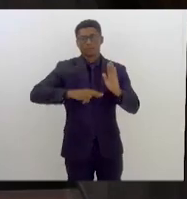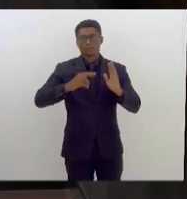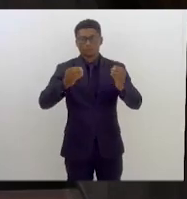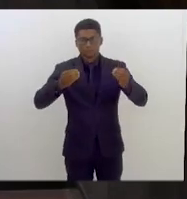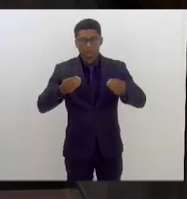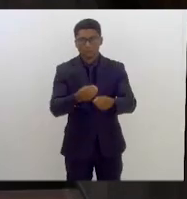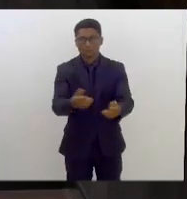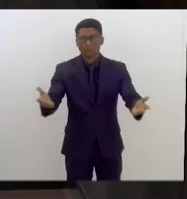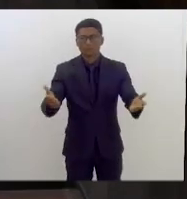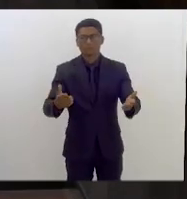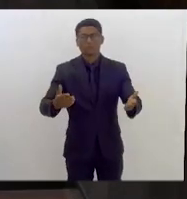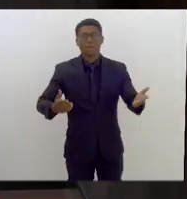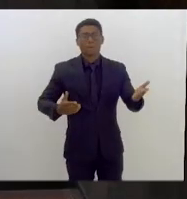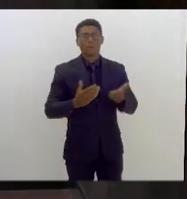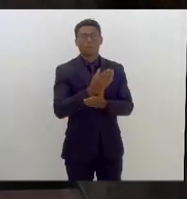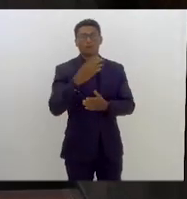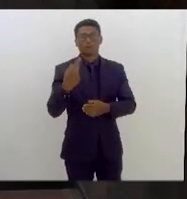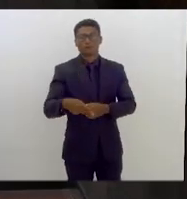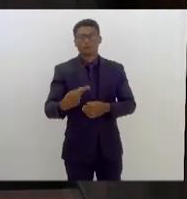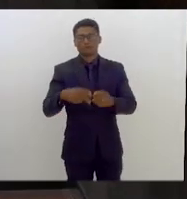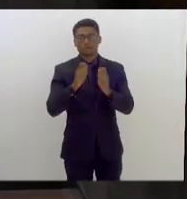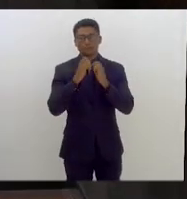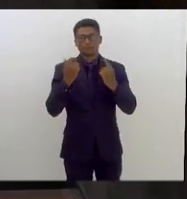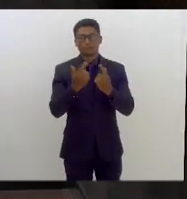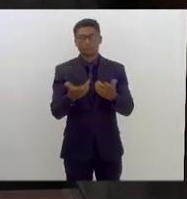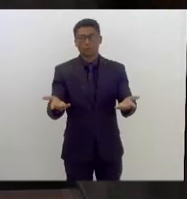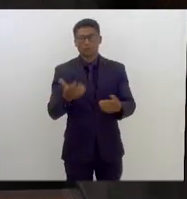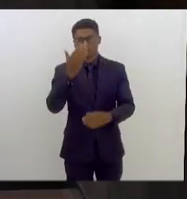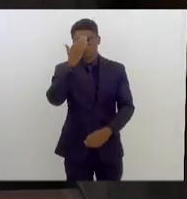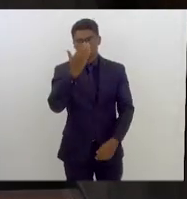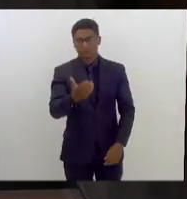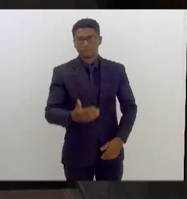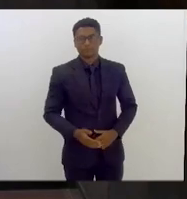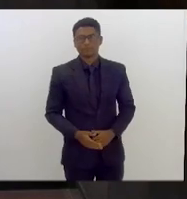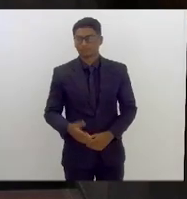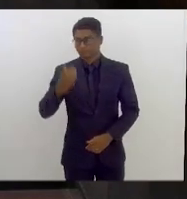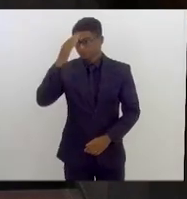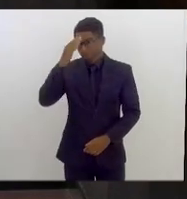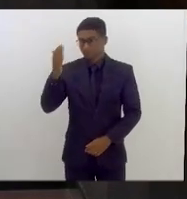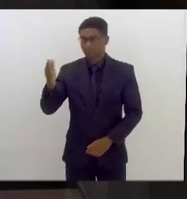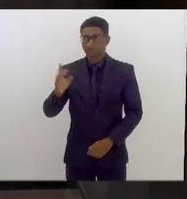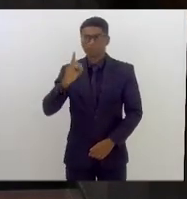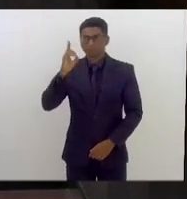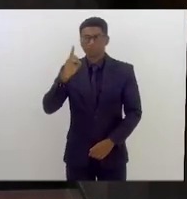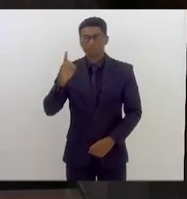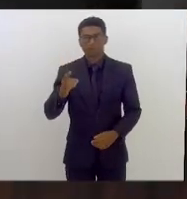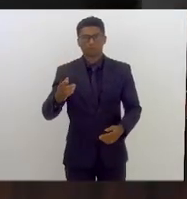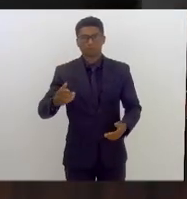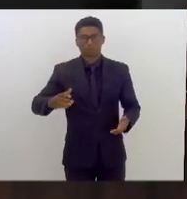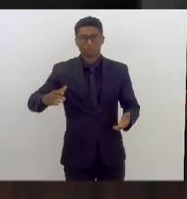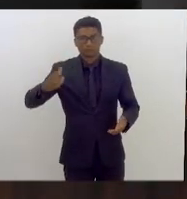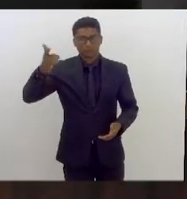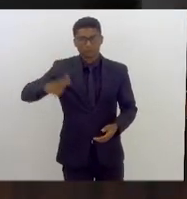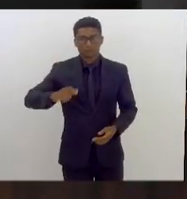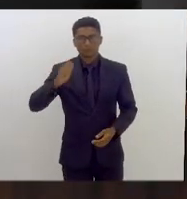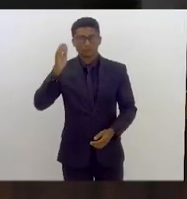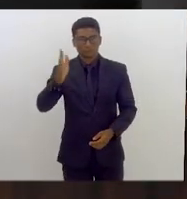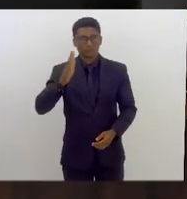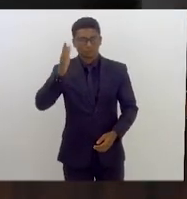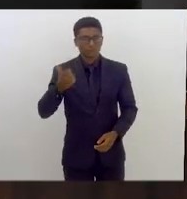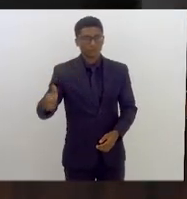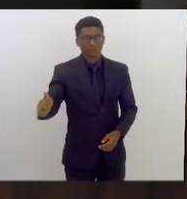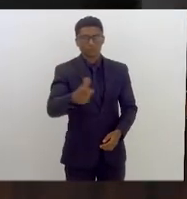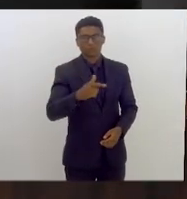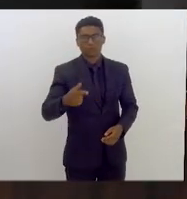por unanimidade nessa tarde no plenário da Assembleia Legislativa. Muito obrigado, senhor presidente. Obrigado, deputado Rodrigo Amorim. Não há mais oradores inscritos para declaração de voto, então